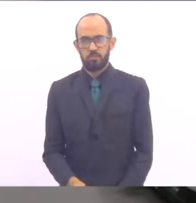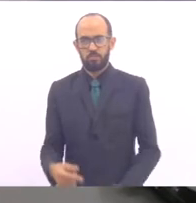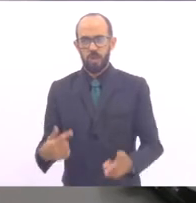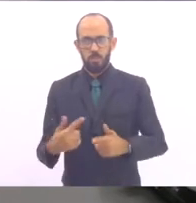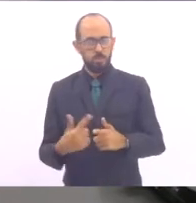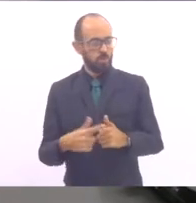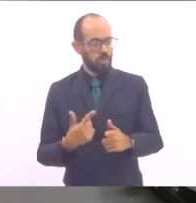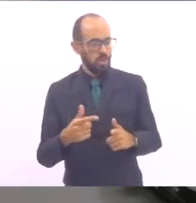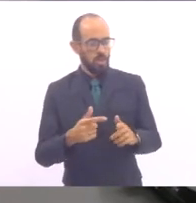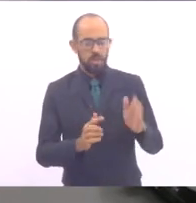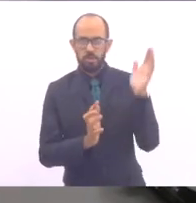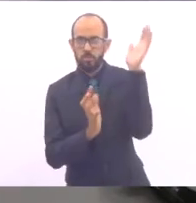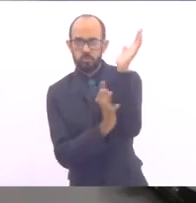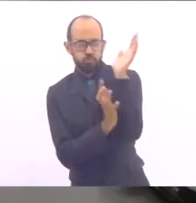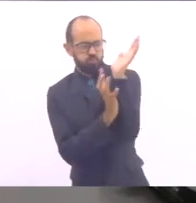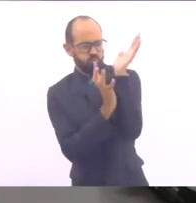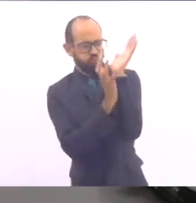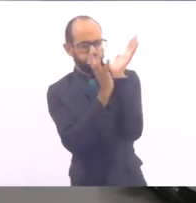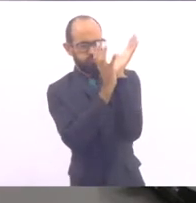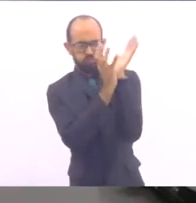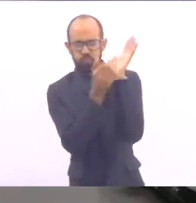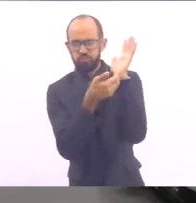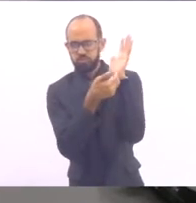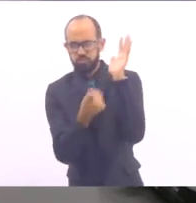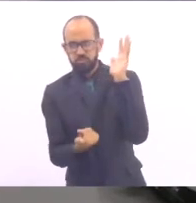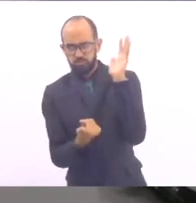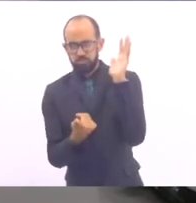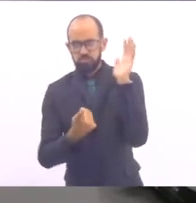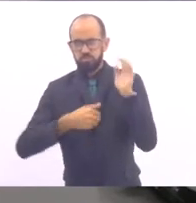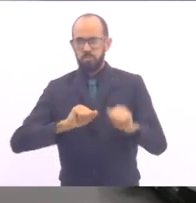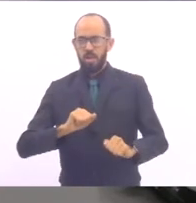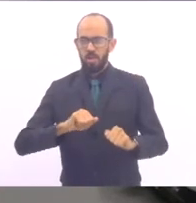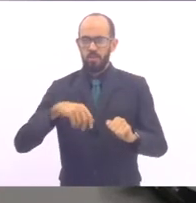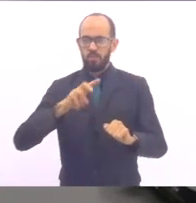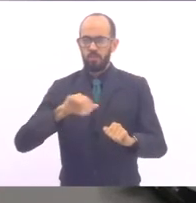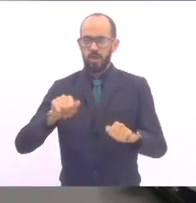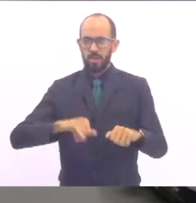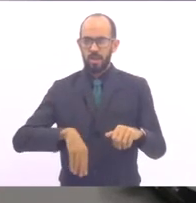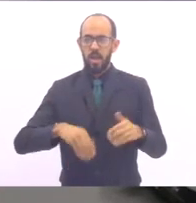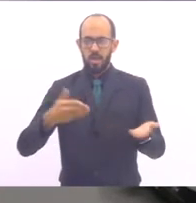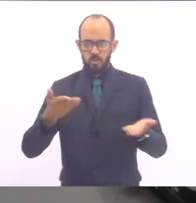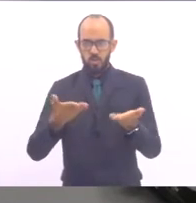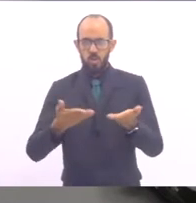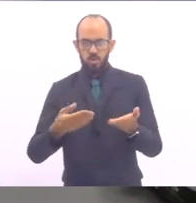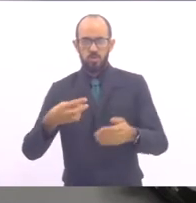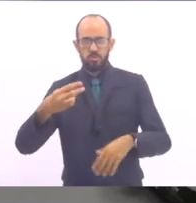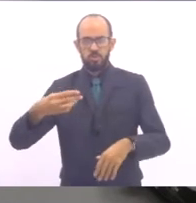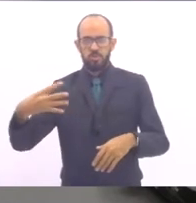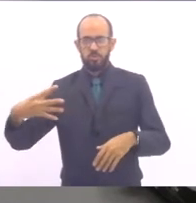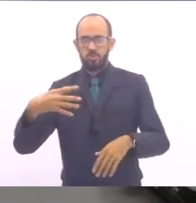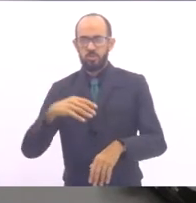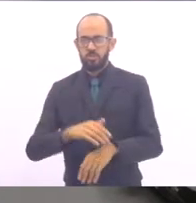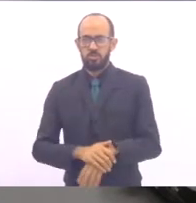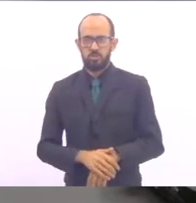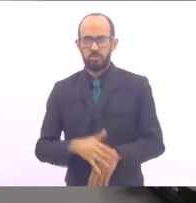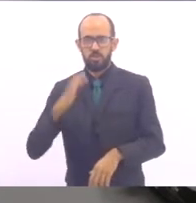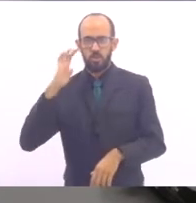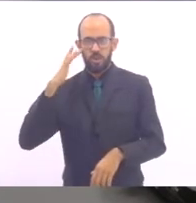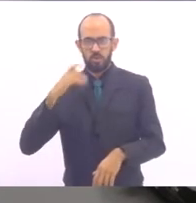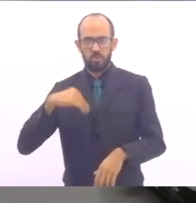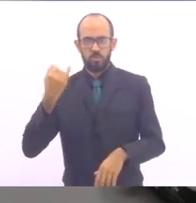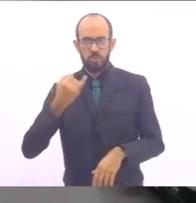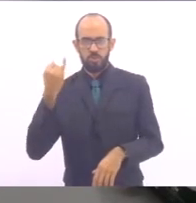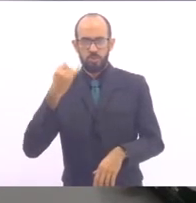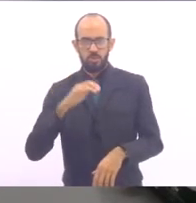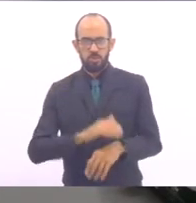A desburocratização, desculpa, Jaque, a desburocratização vai estar prevista vai no 3 e 4. Vai estar agora. Então vamos deixar. Teve uma pergunta